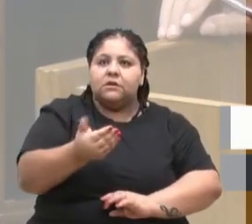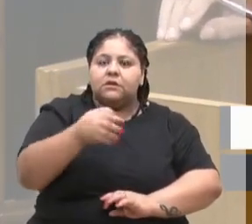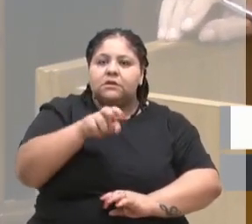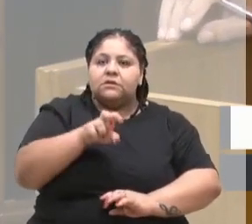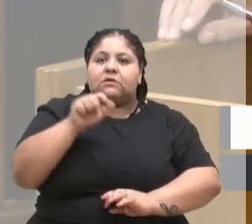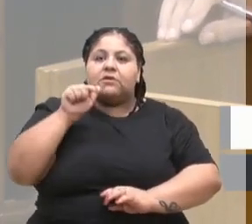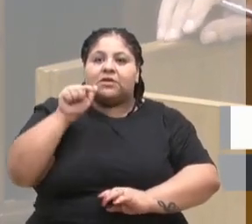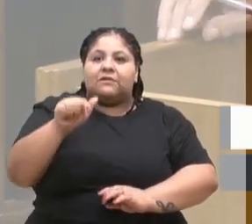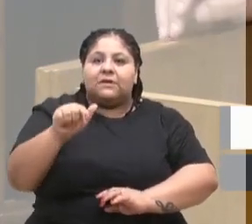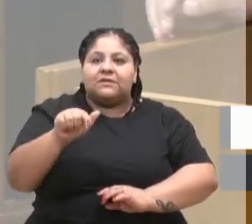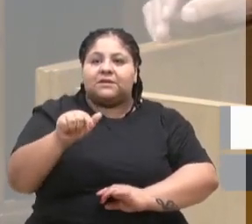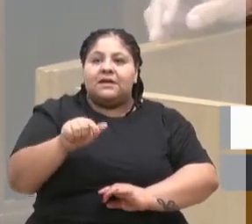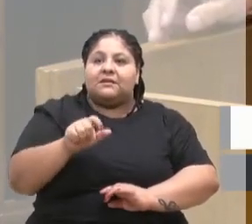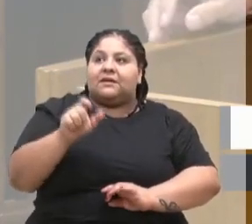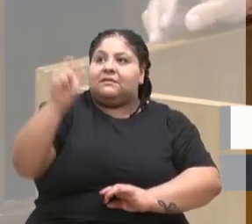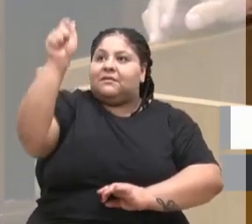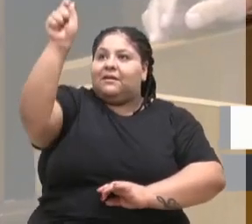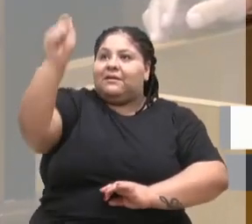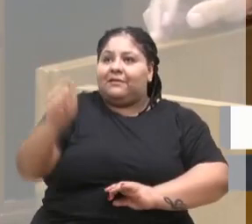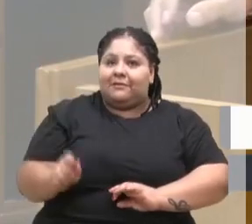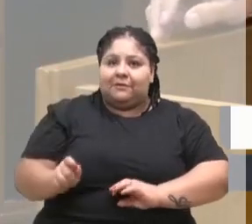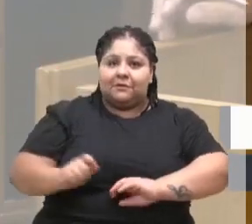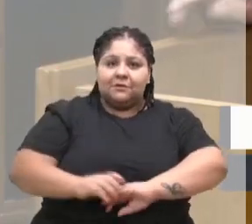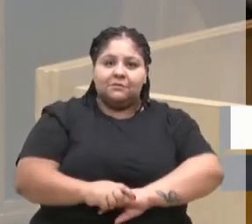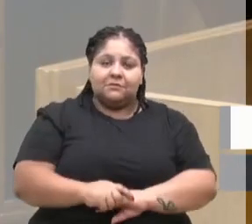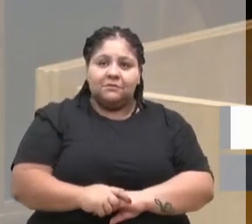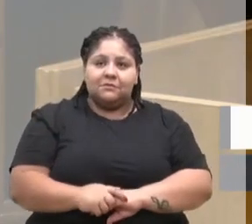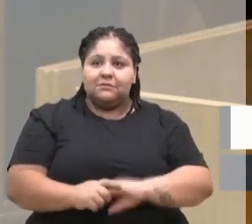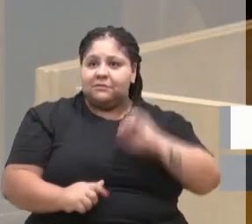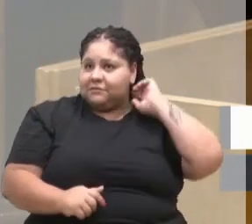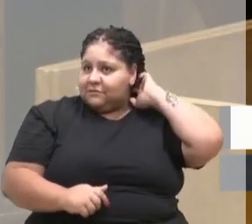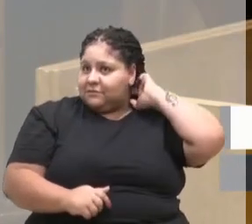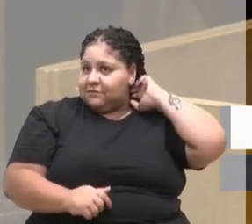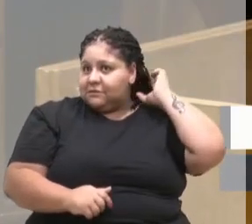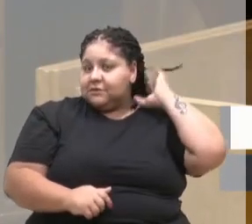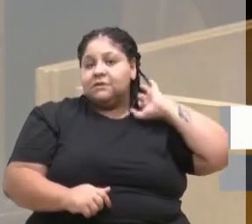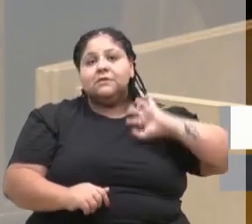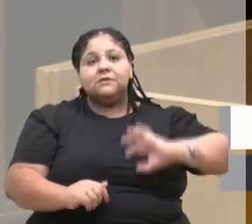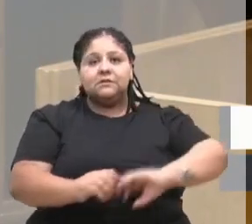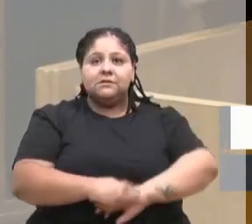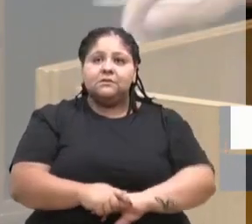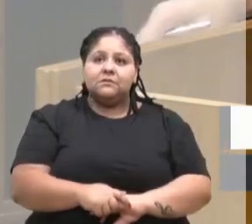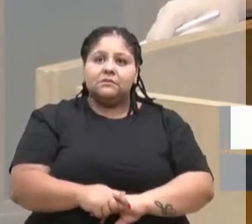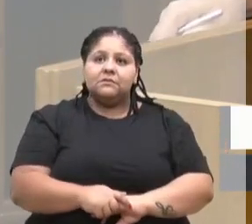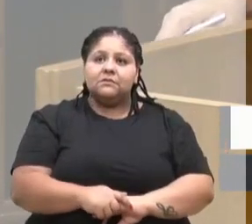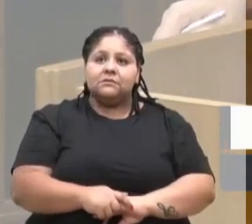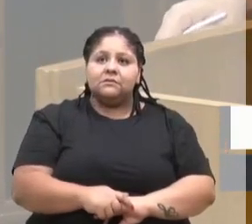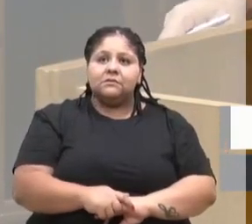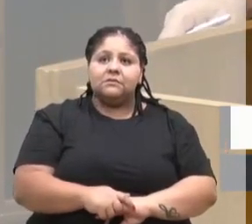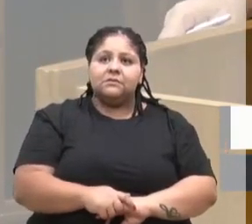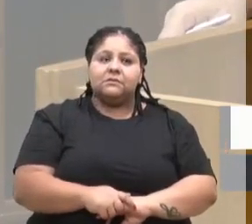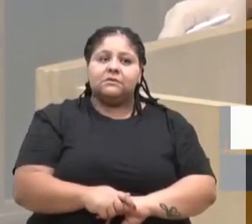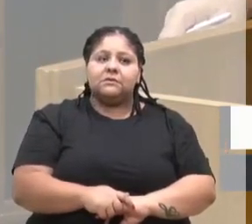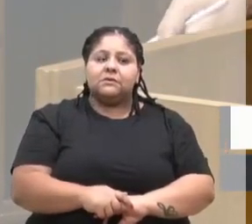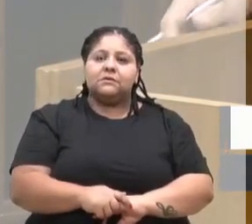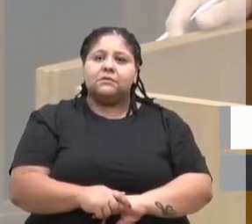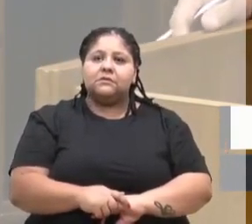cidade. Uma parte quando puder, vereador. Pois não, só... Pois não,